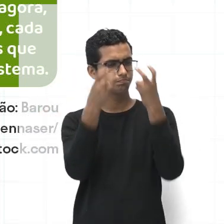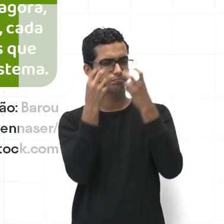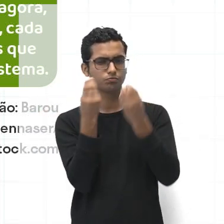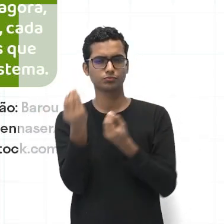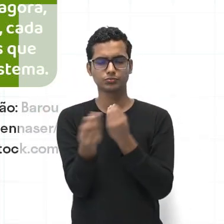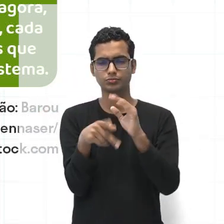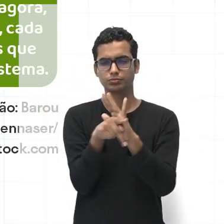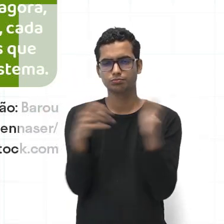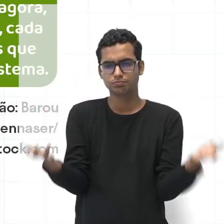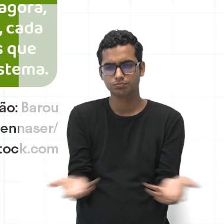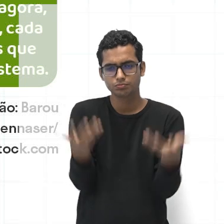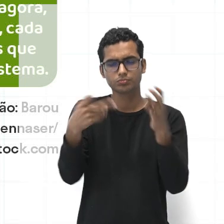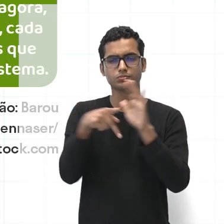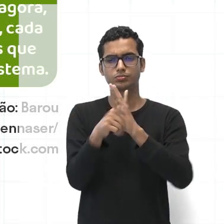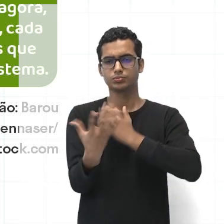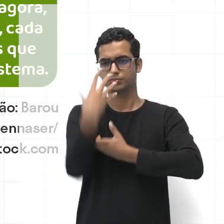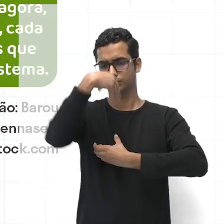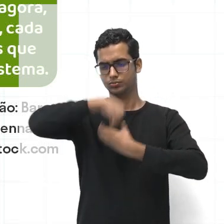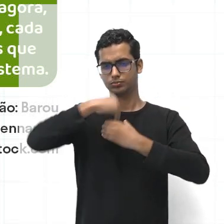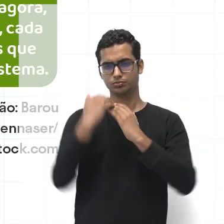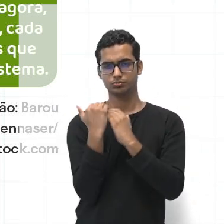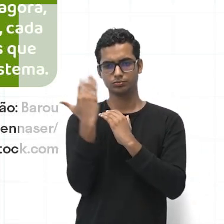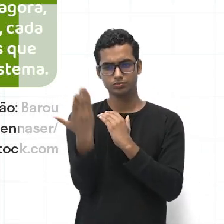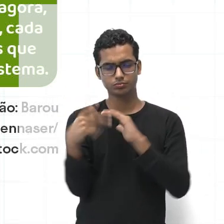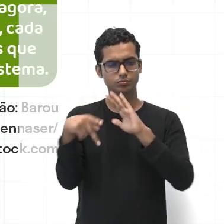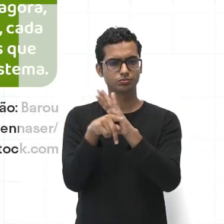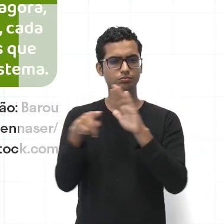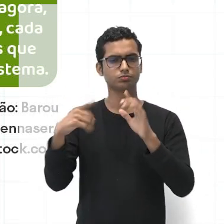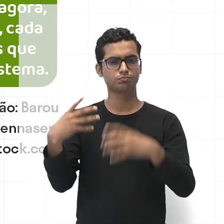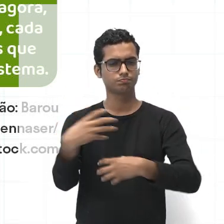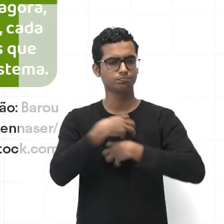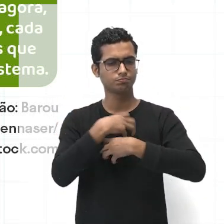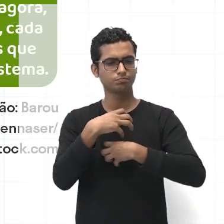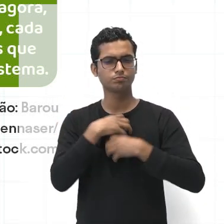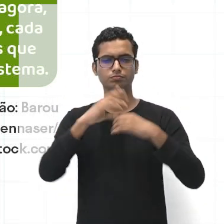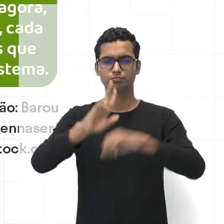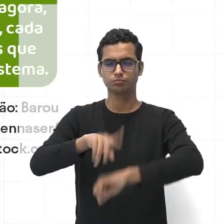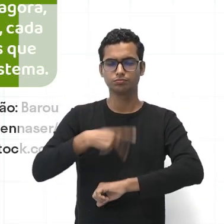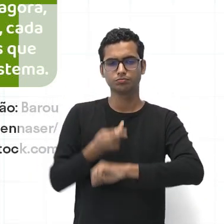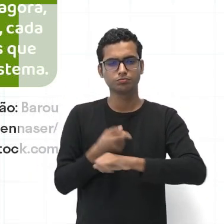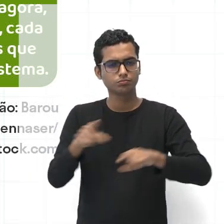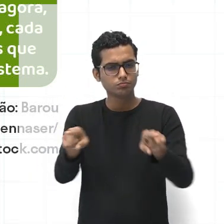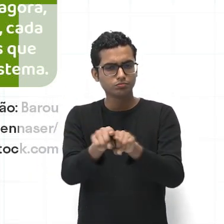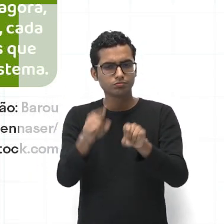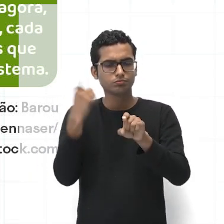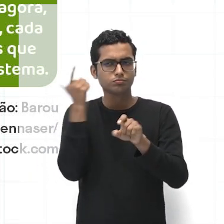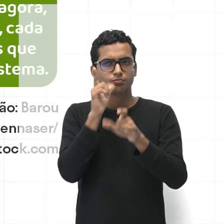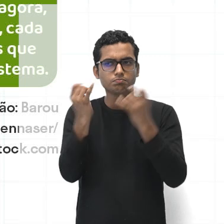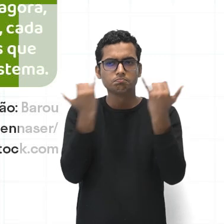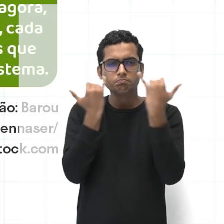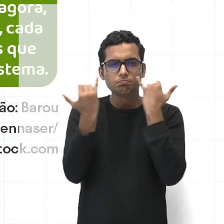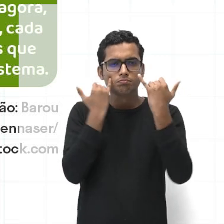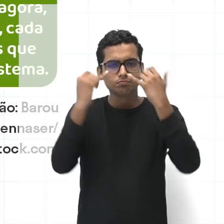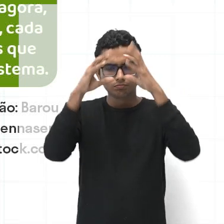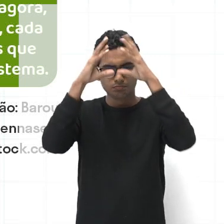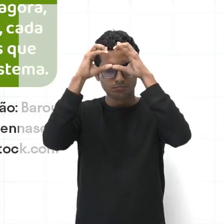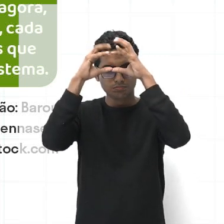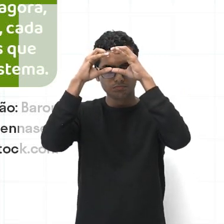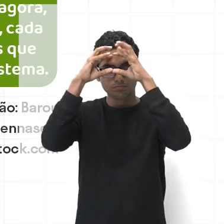os estímulos, tanto internos quanto externos, e levá-los ao nosso sistema